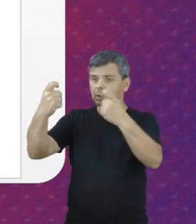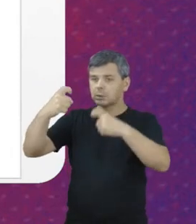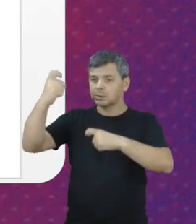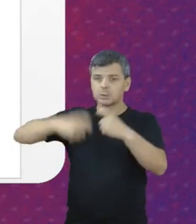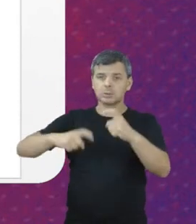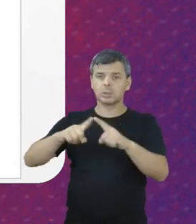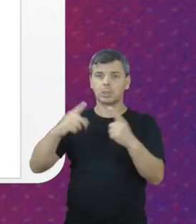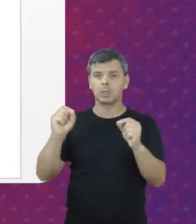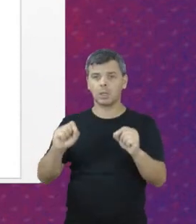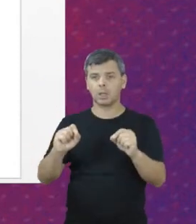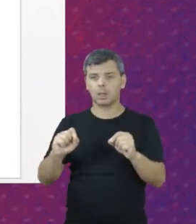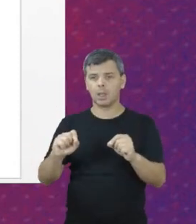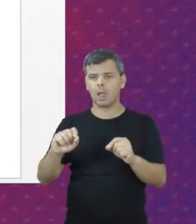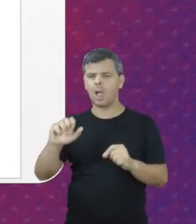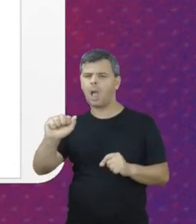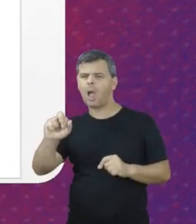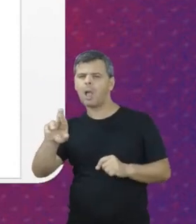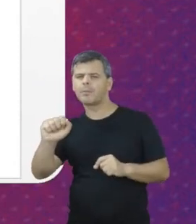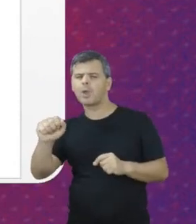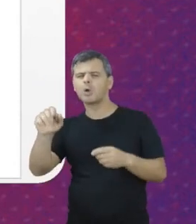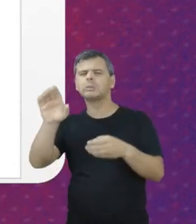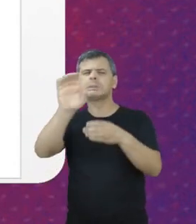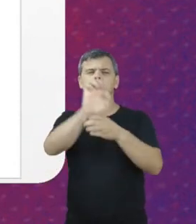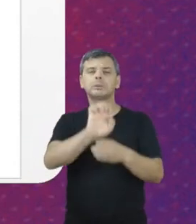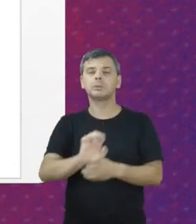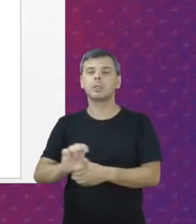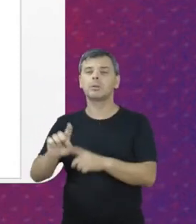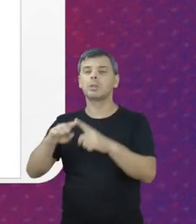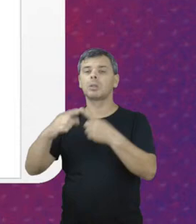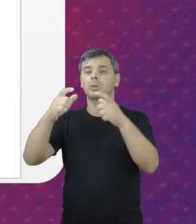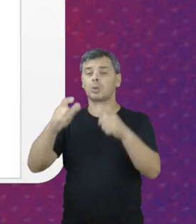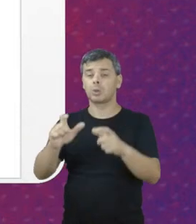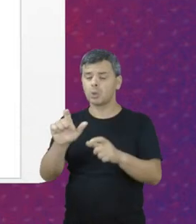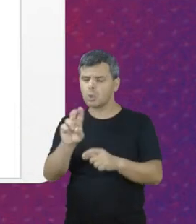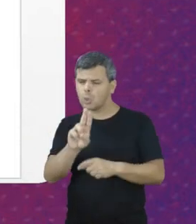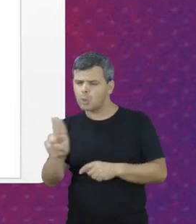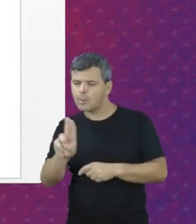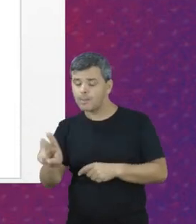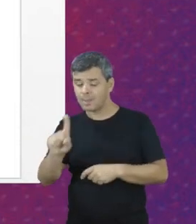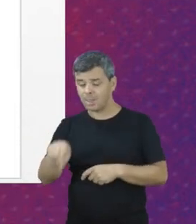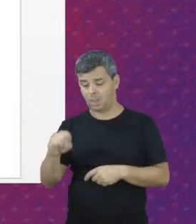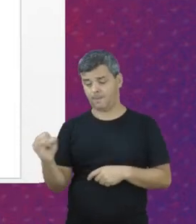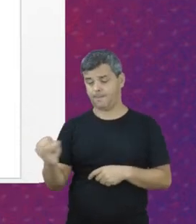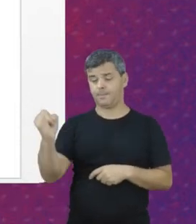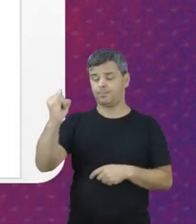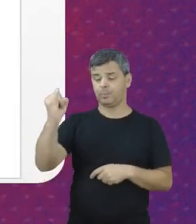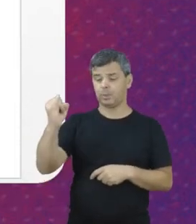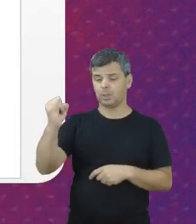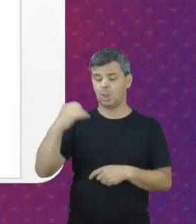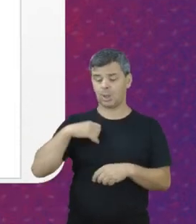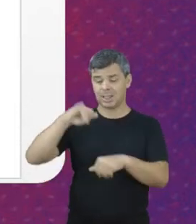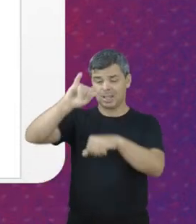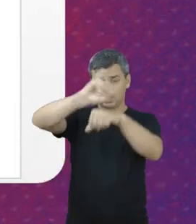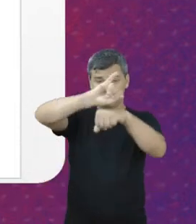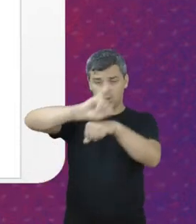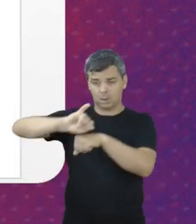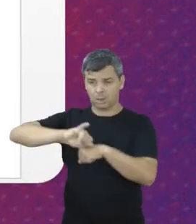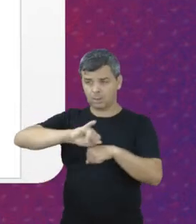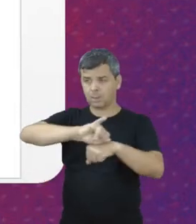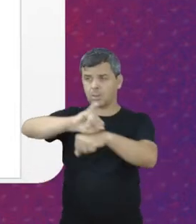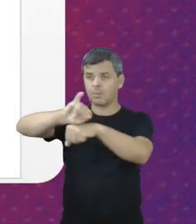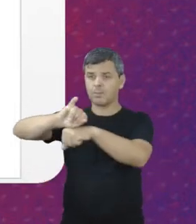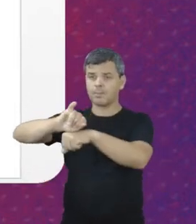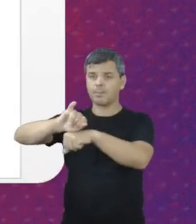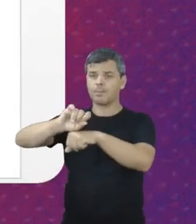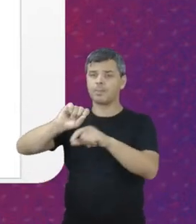aqui chamado AVES, né? Em outros estados tem outros nomes, mas é importante em cada capital, pelo menos em cada